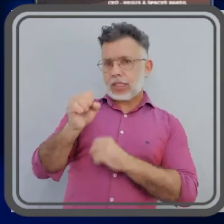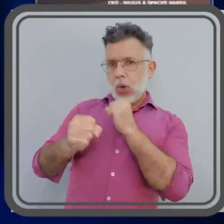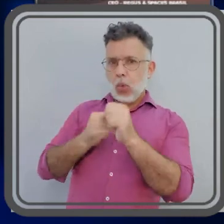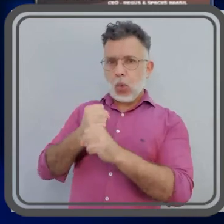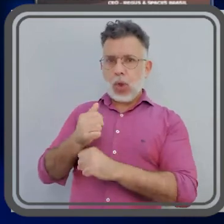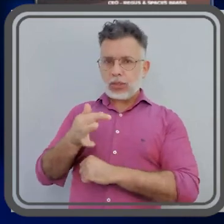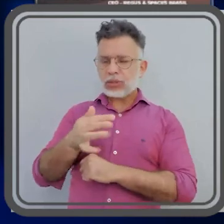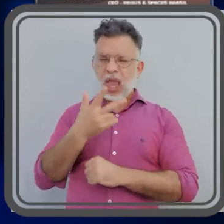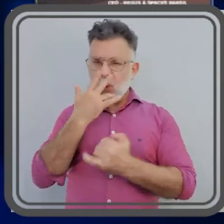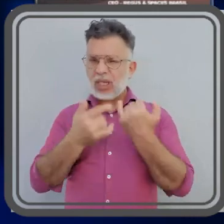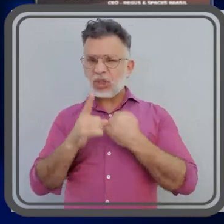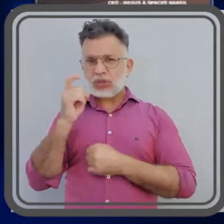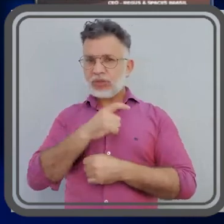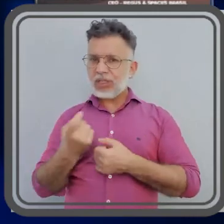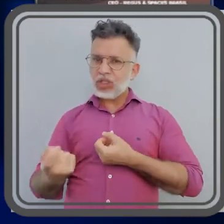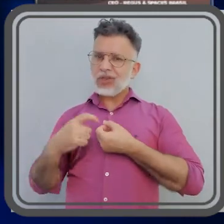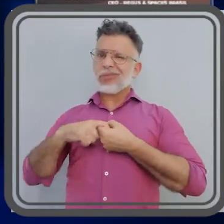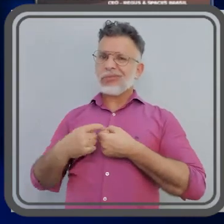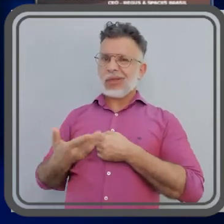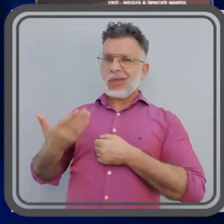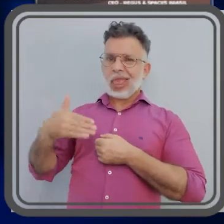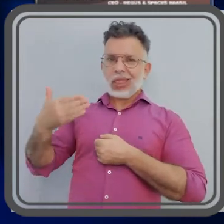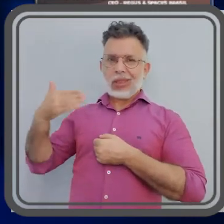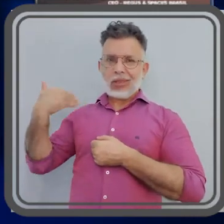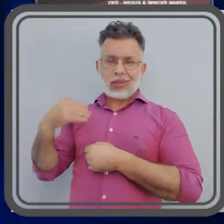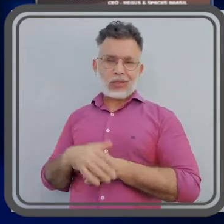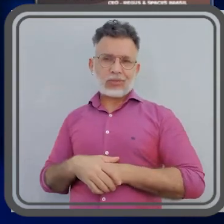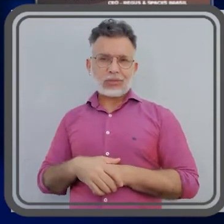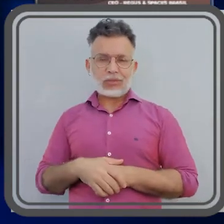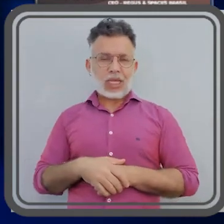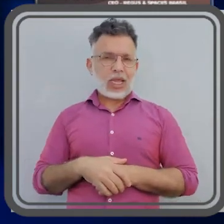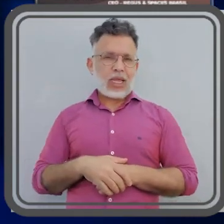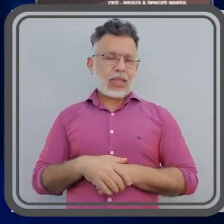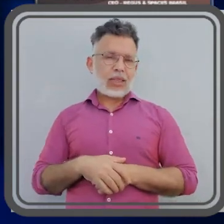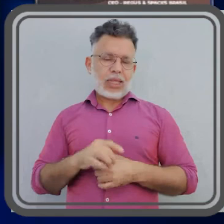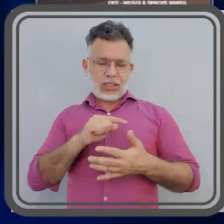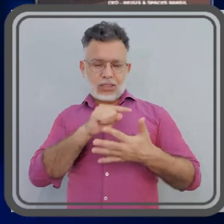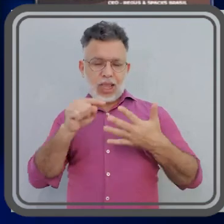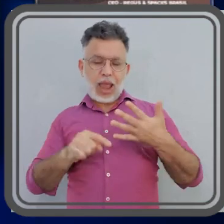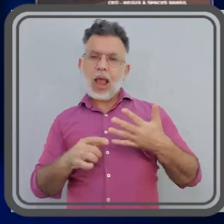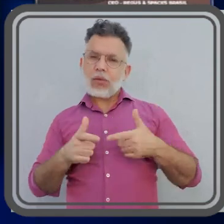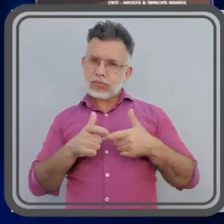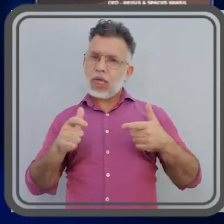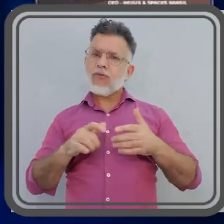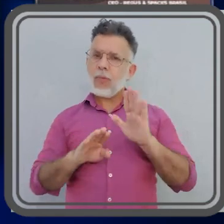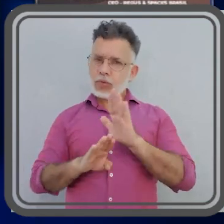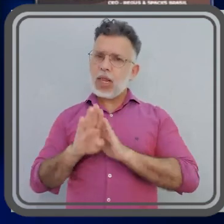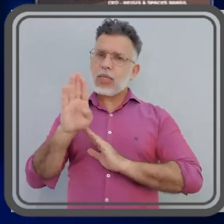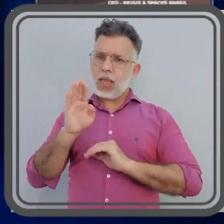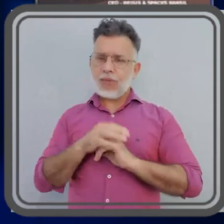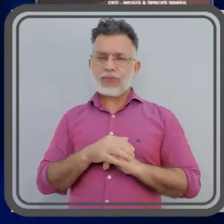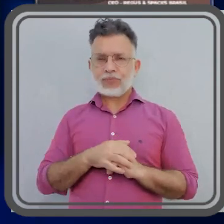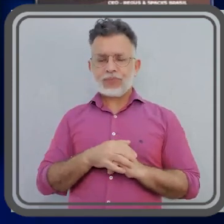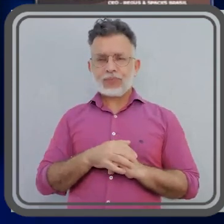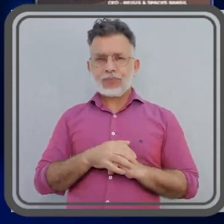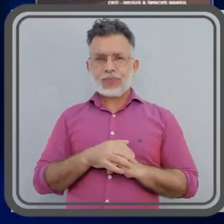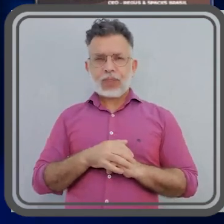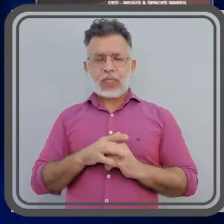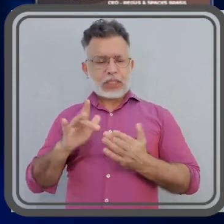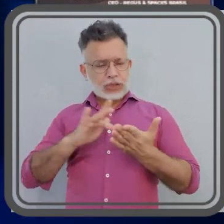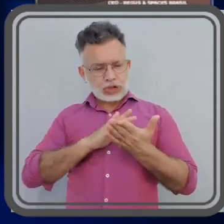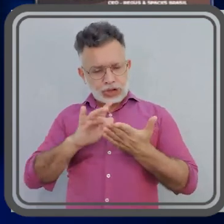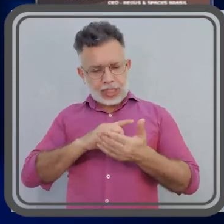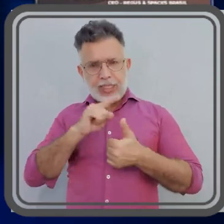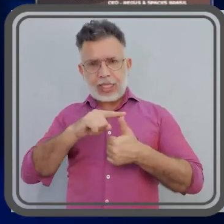muito difícil a gente regredir nesses 5 pontos que eu falei. Acho que vamos crescer em